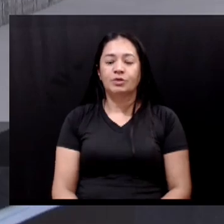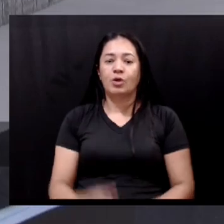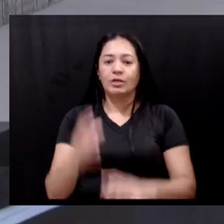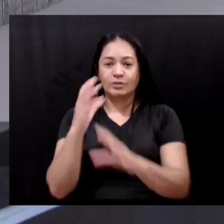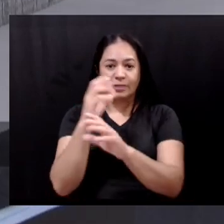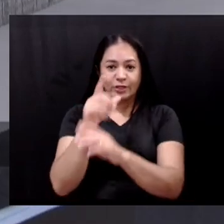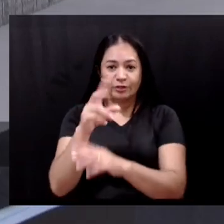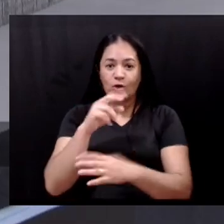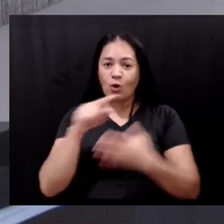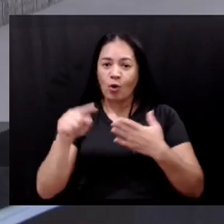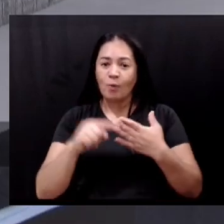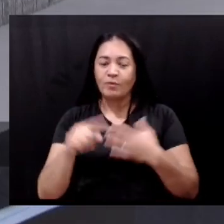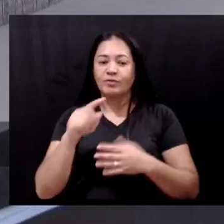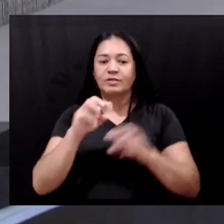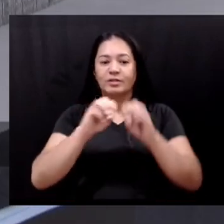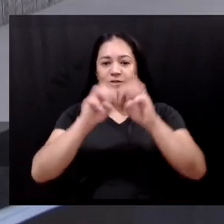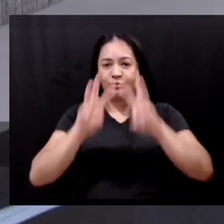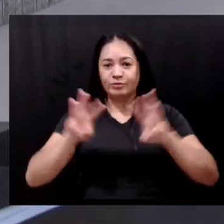site